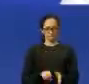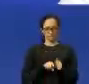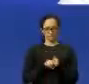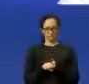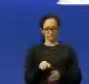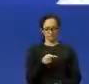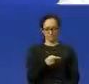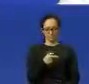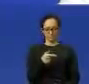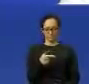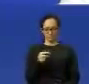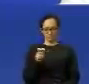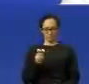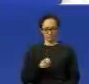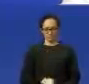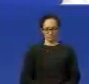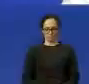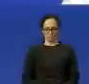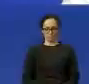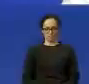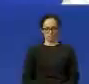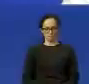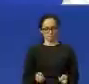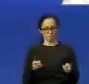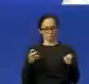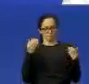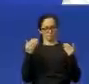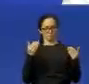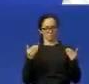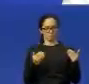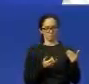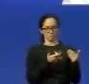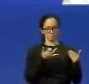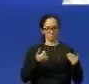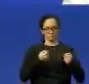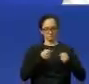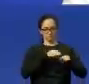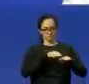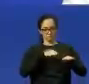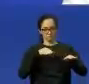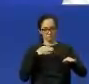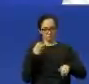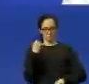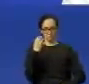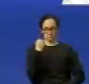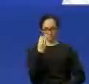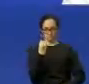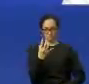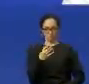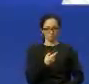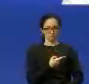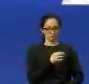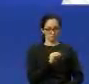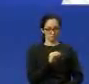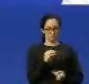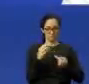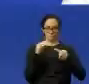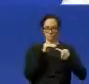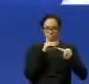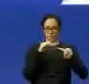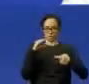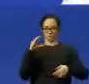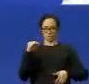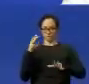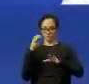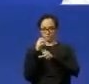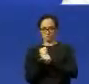questão 175, diz que numa avenida existem 10 semáforos. Por causa de uma pane no sistema, os semáforos ficaram sem controles